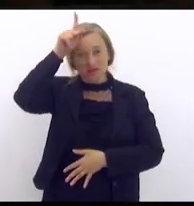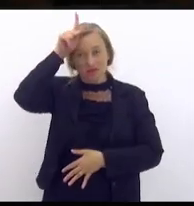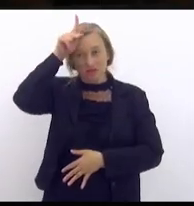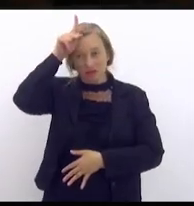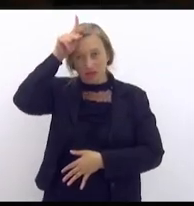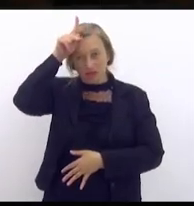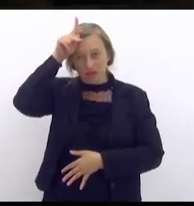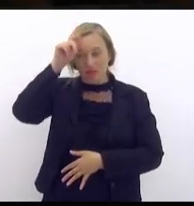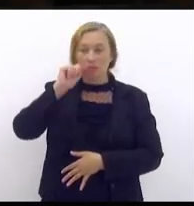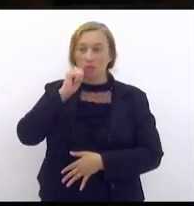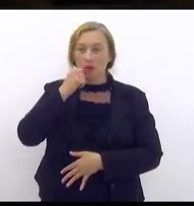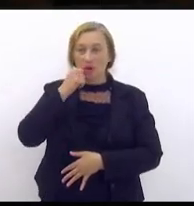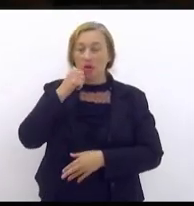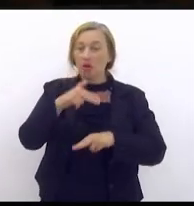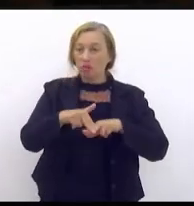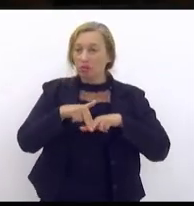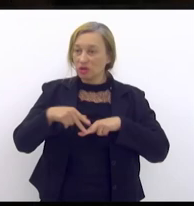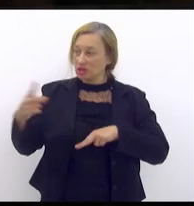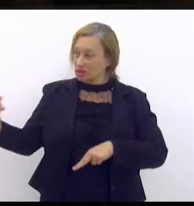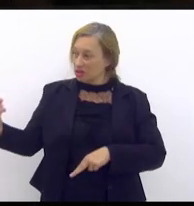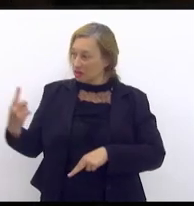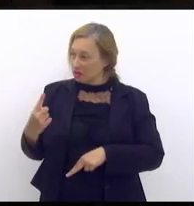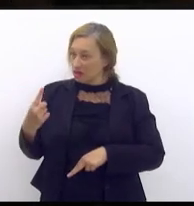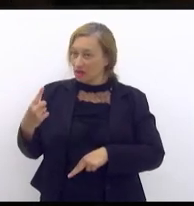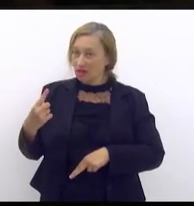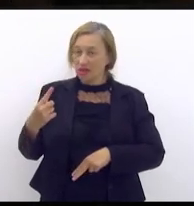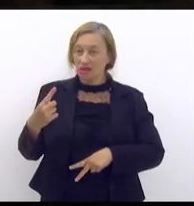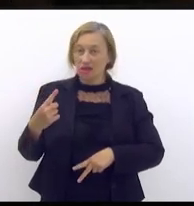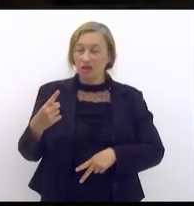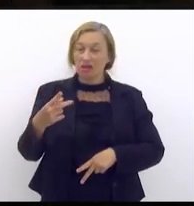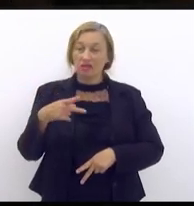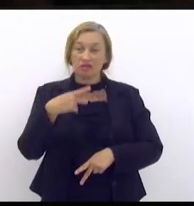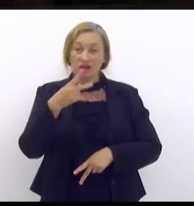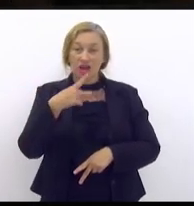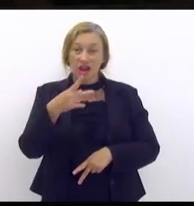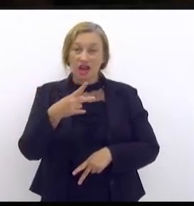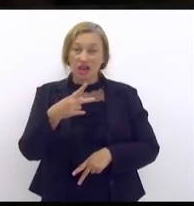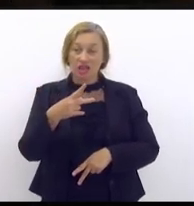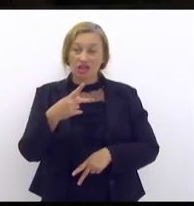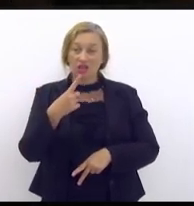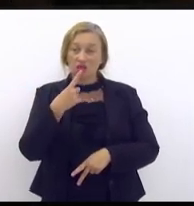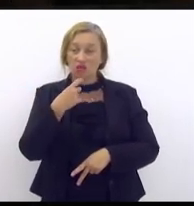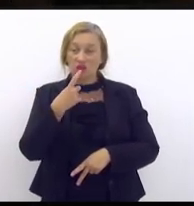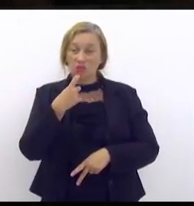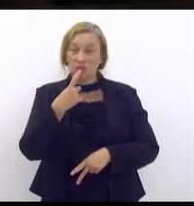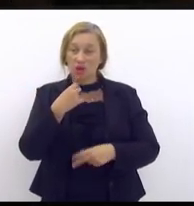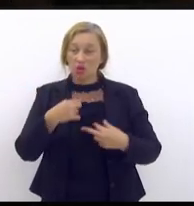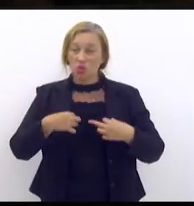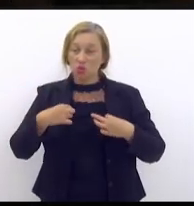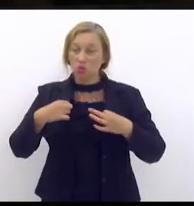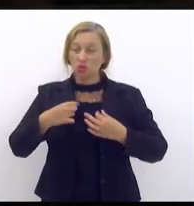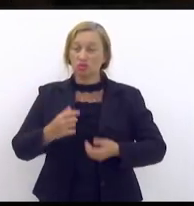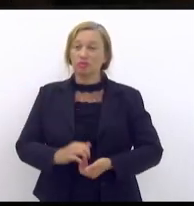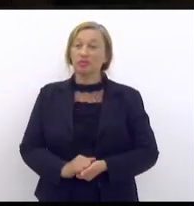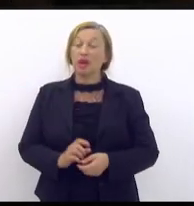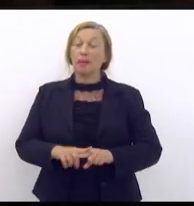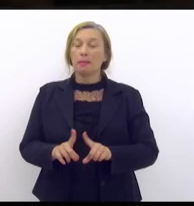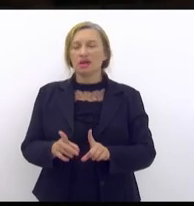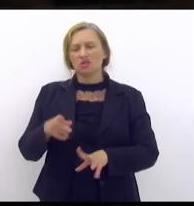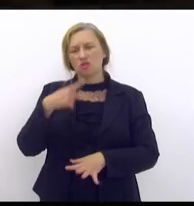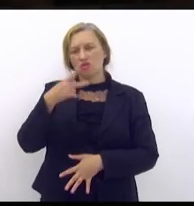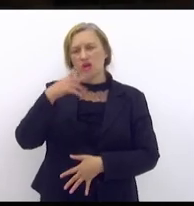Por isso ele foi aqui chamado as tertúlias parlamentares. Mas eu diria,